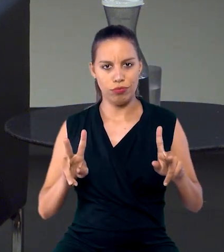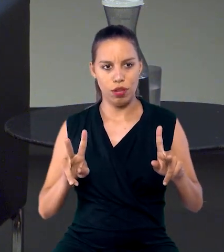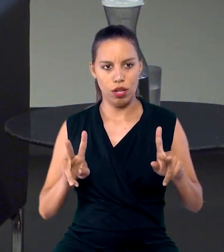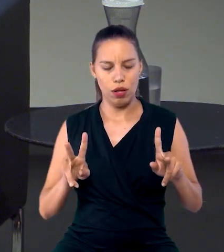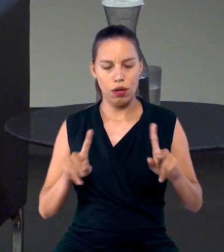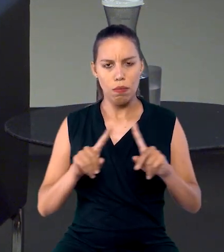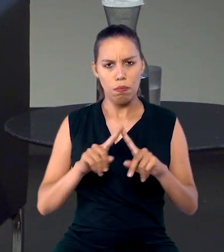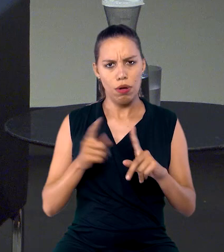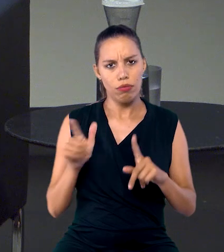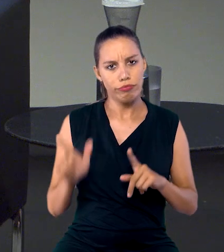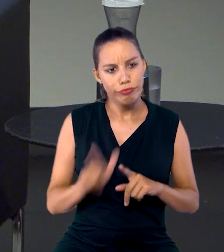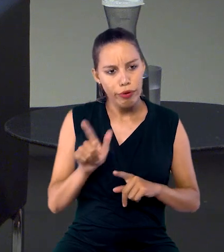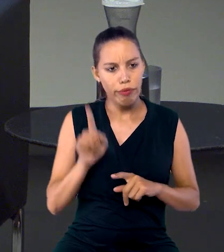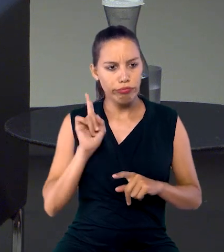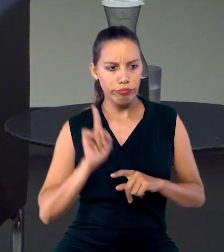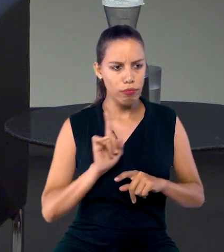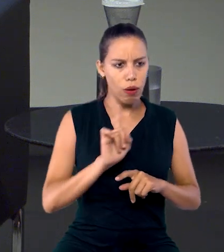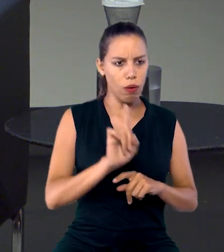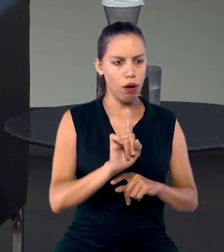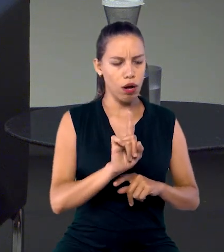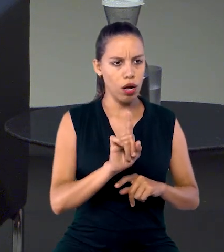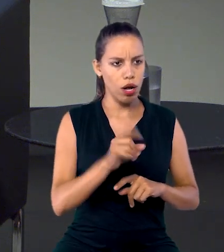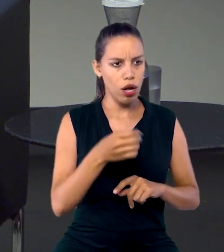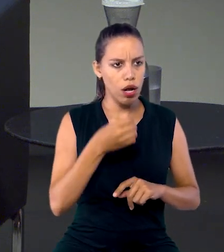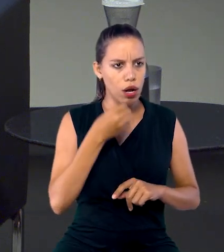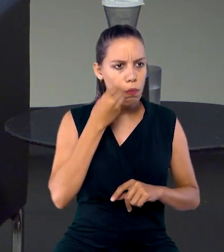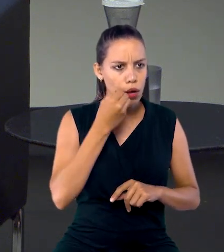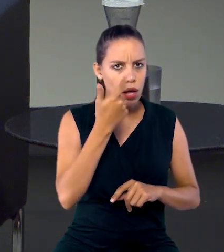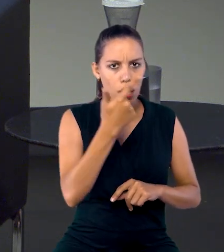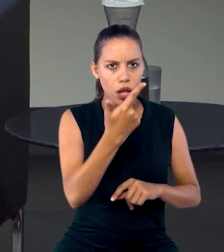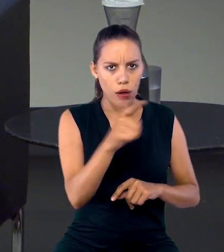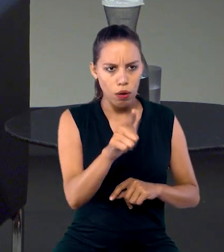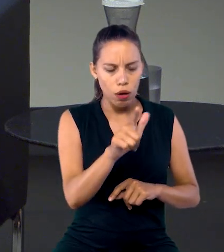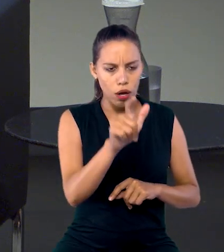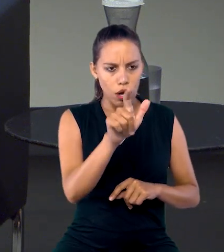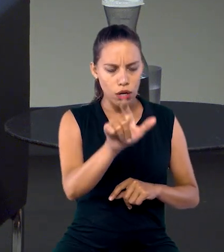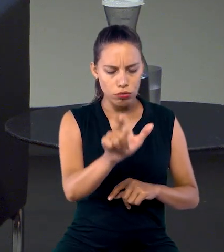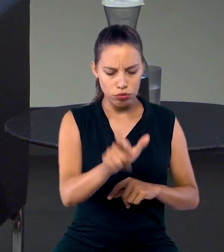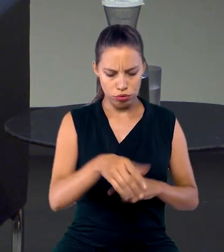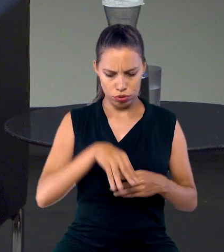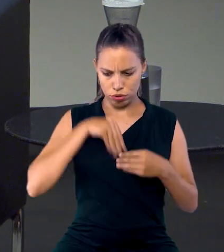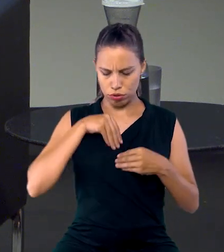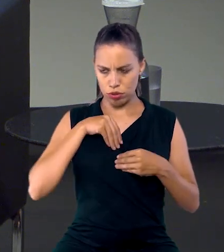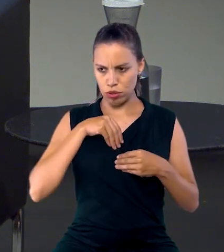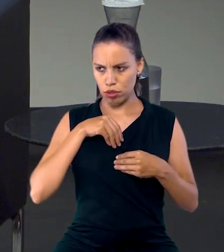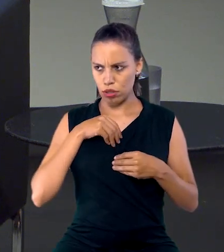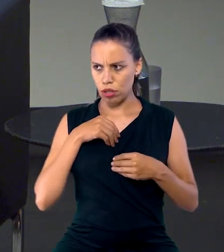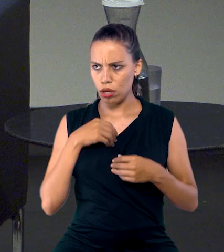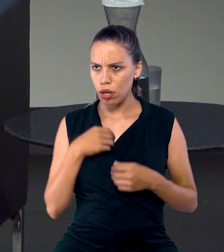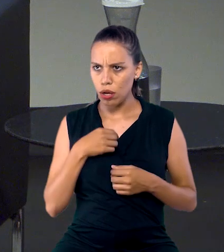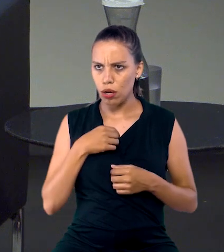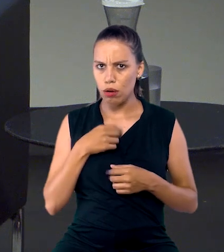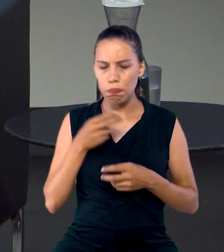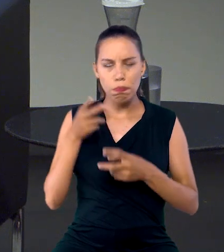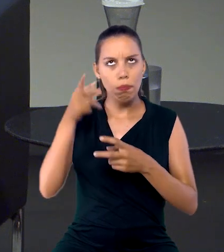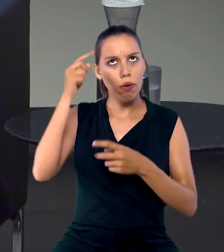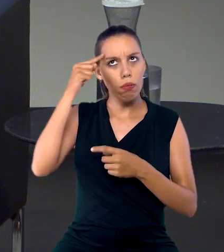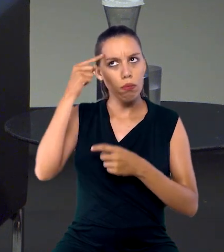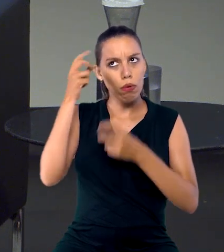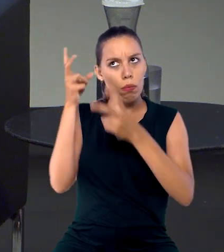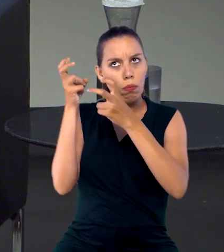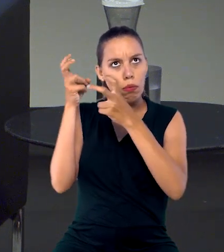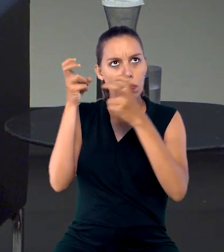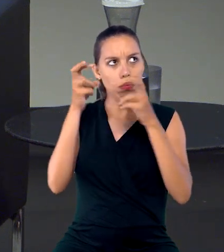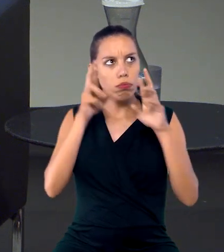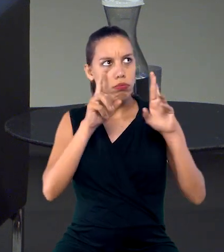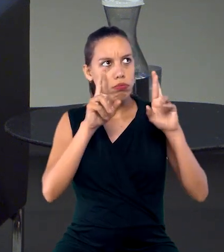E é claro que tu volta com essa outra experiência de existir, com outras palavras,